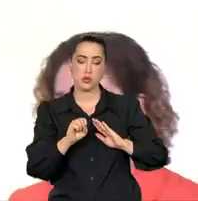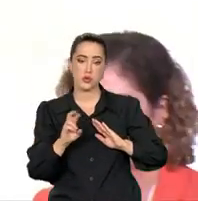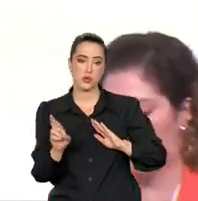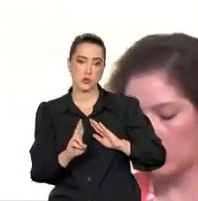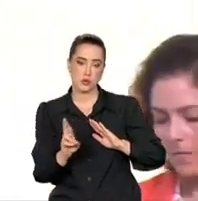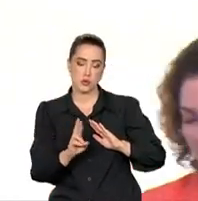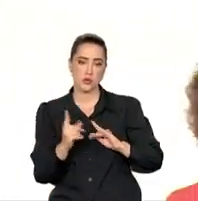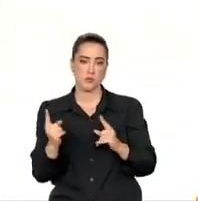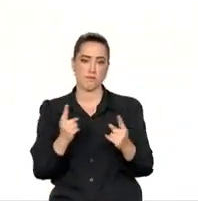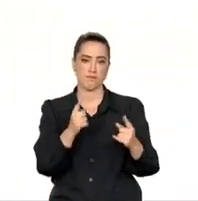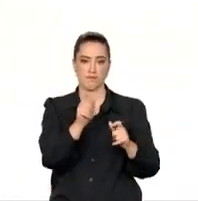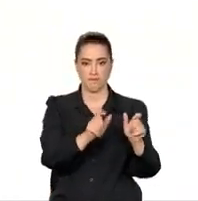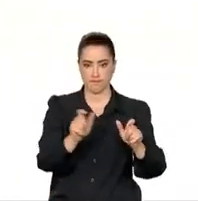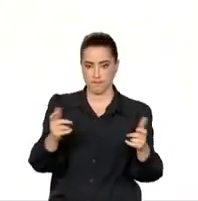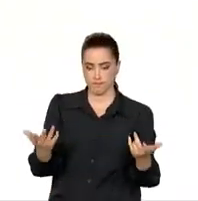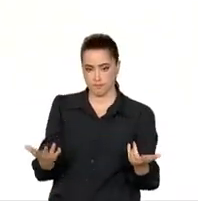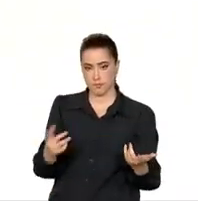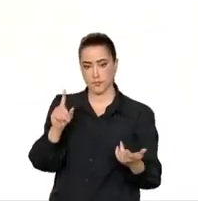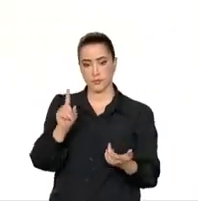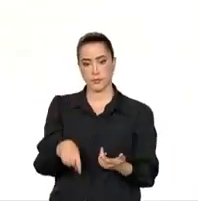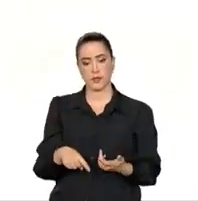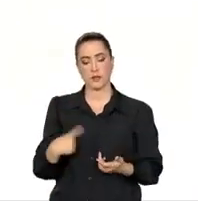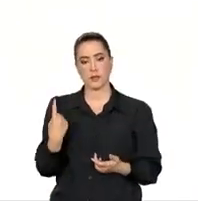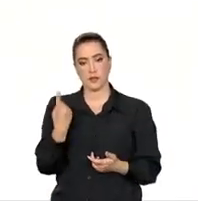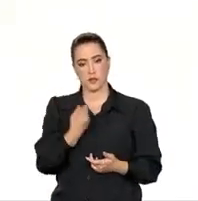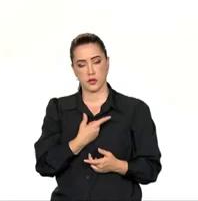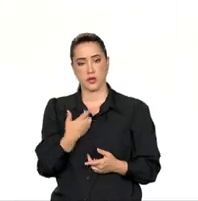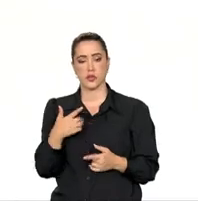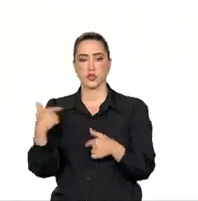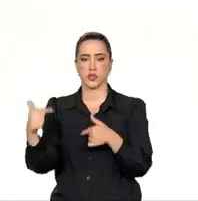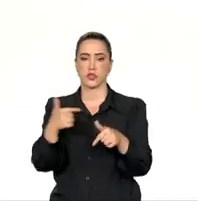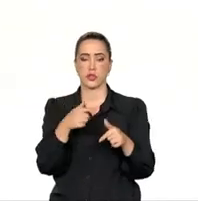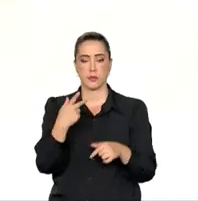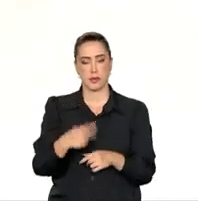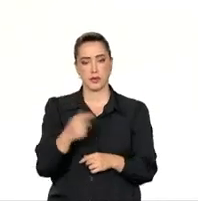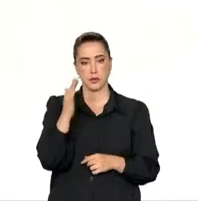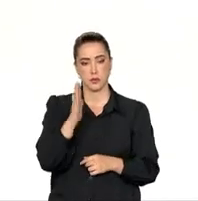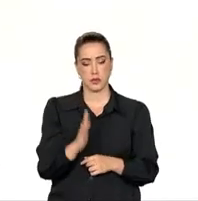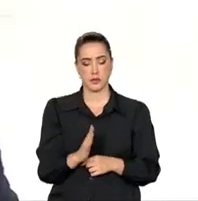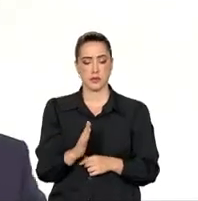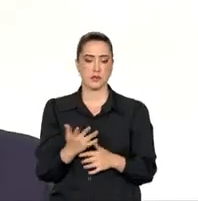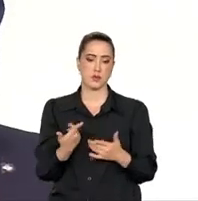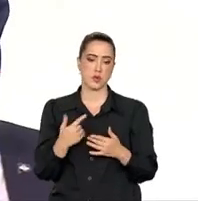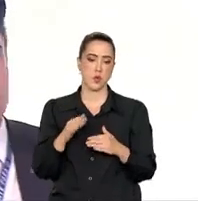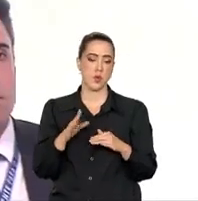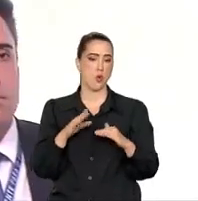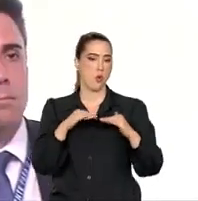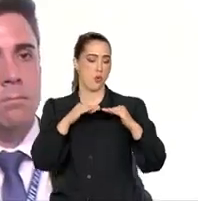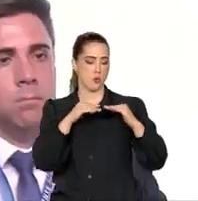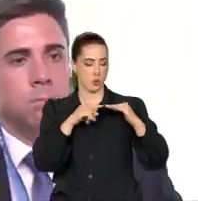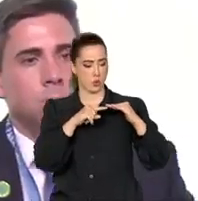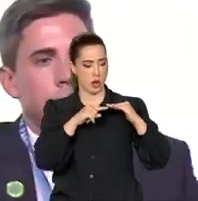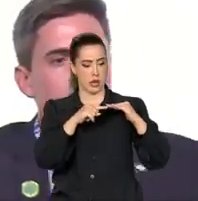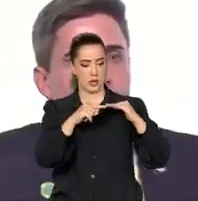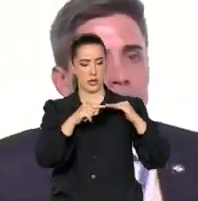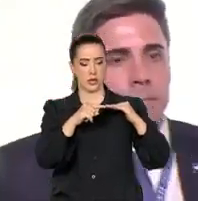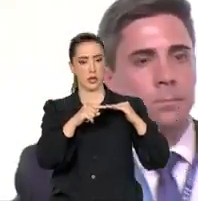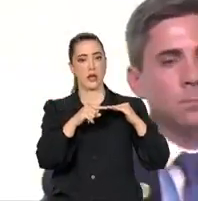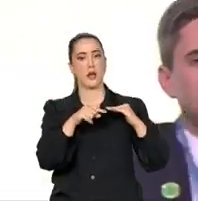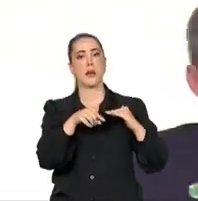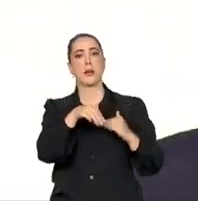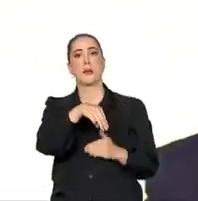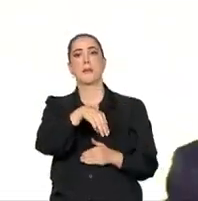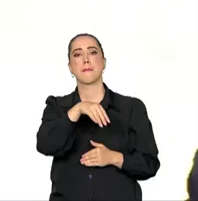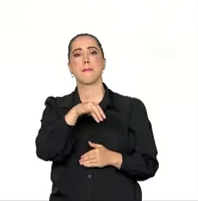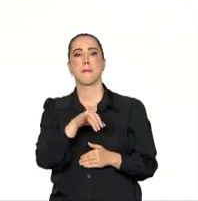218,00 per capita, que é o que a gente trabalha no Brasil como a linha abaixo da pobreza, a miséria,